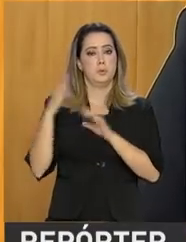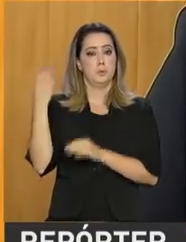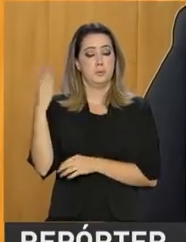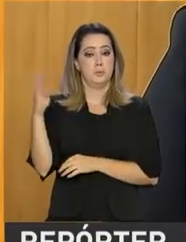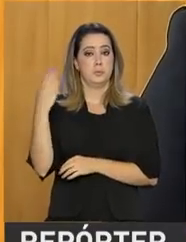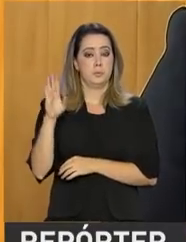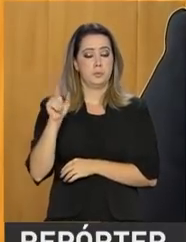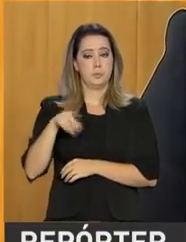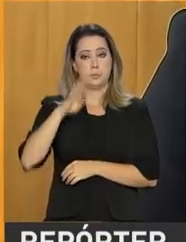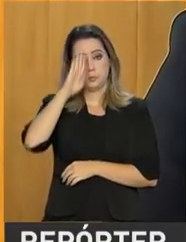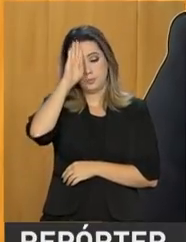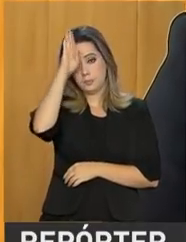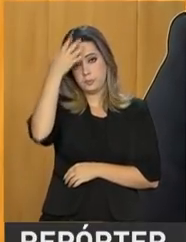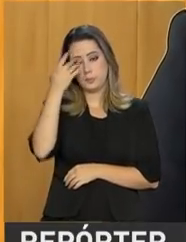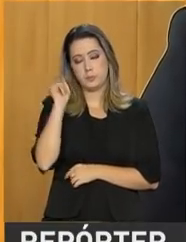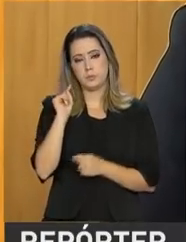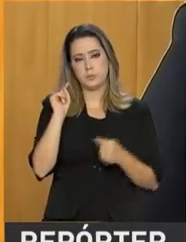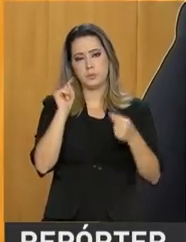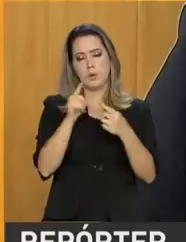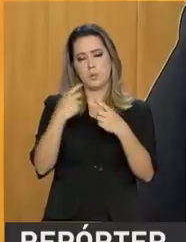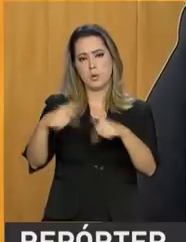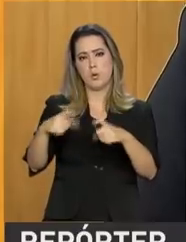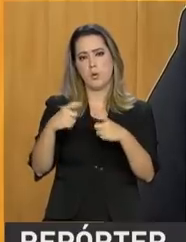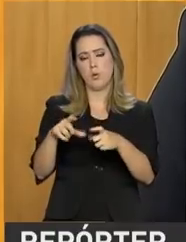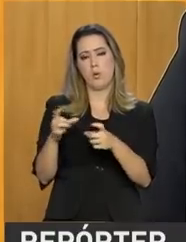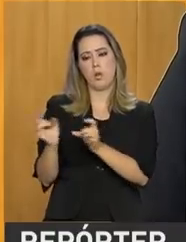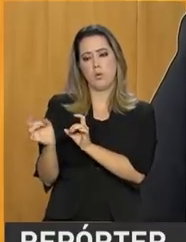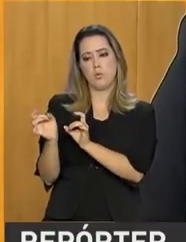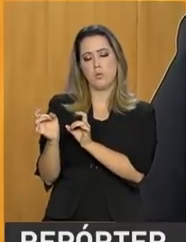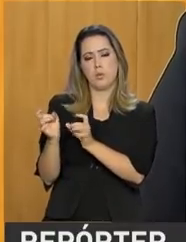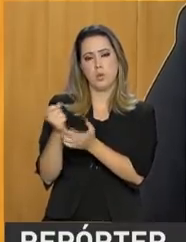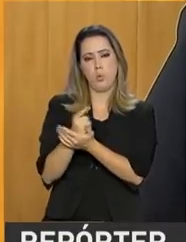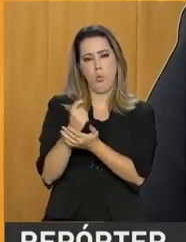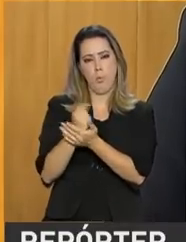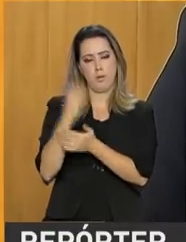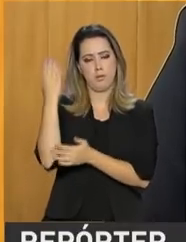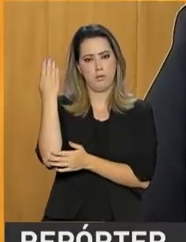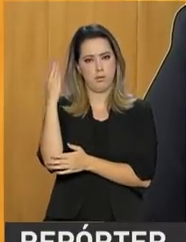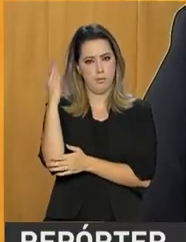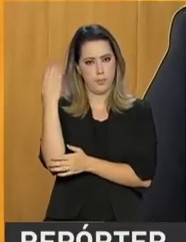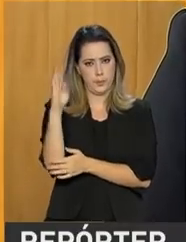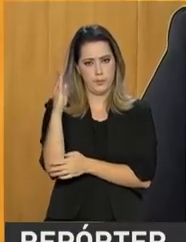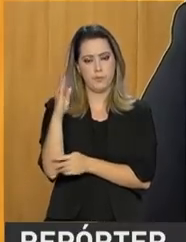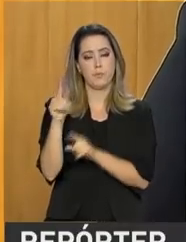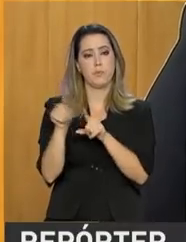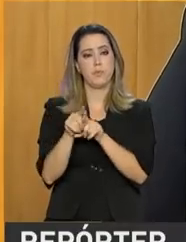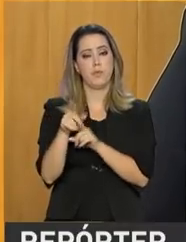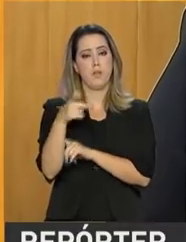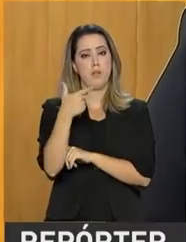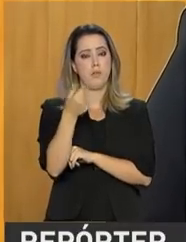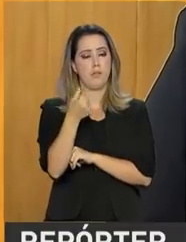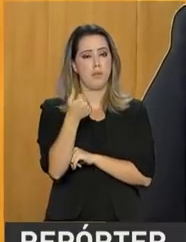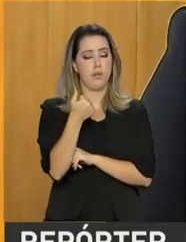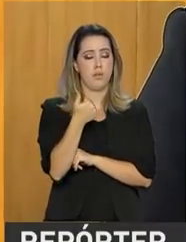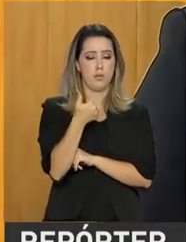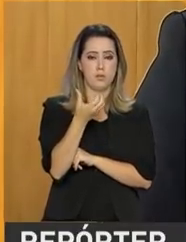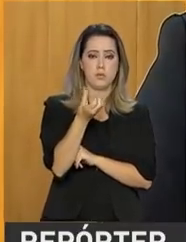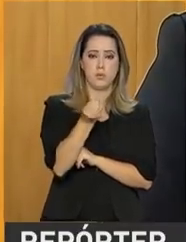o principal mercado de destino das exportações bolivianas. Em 2016, as trocas